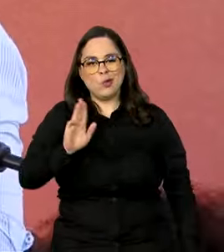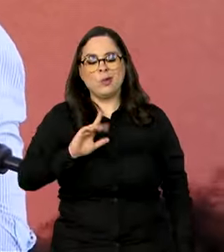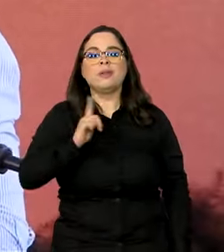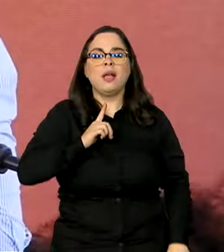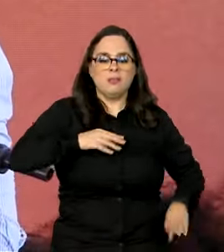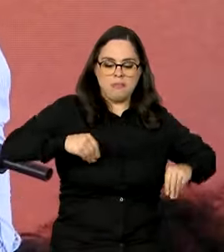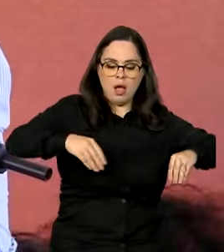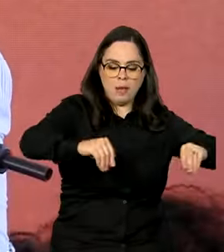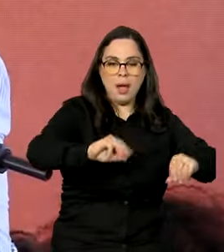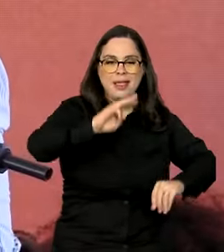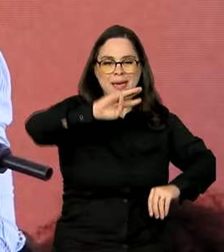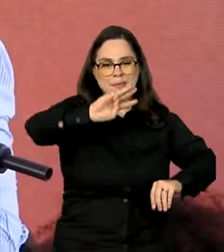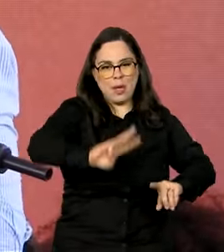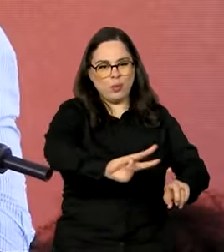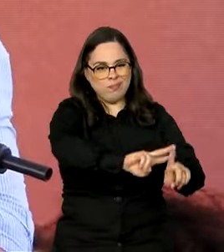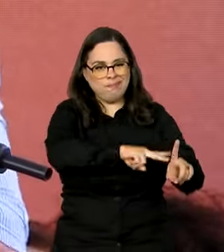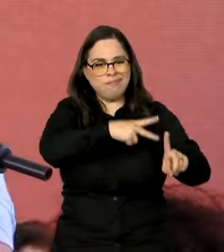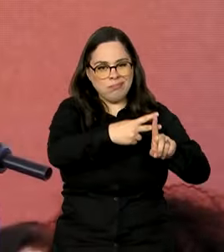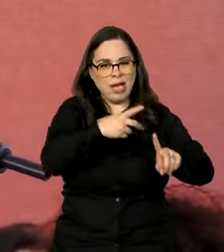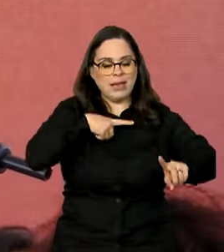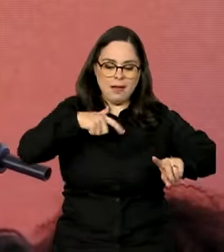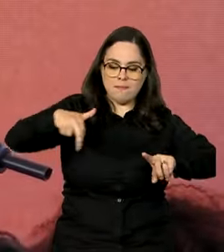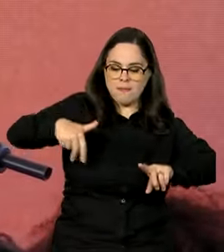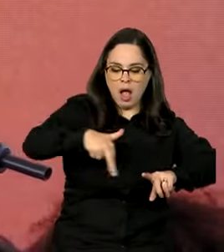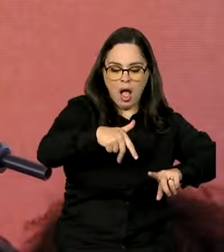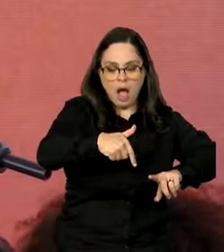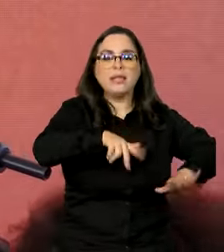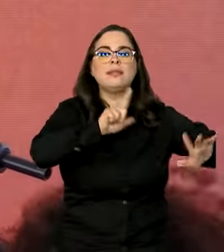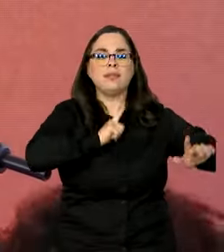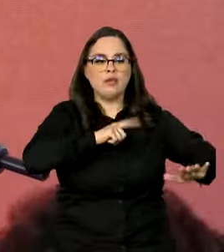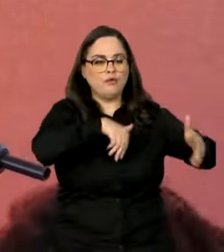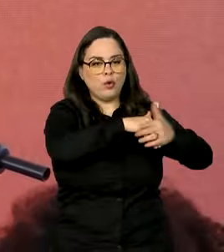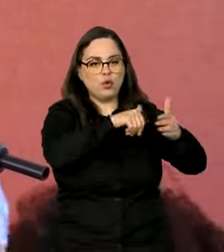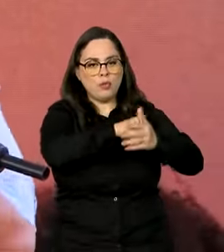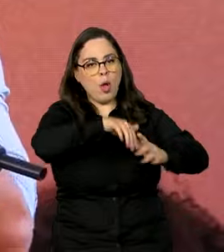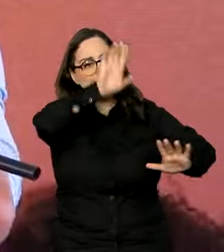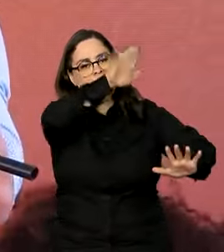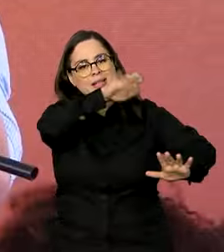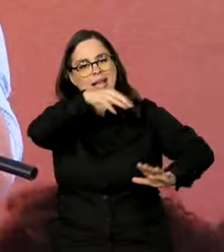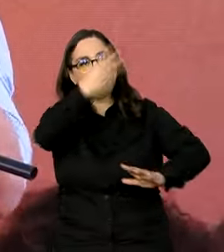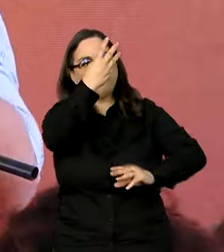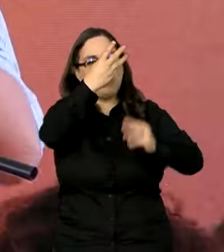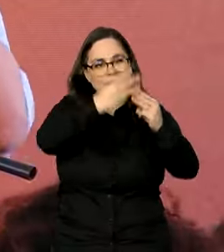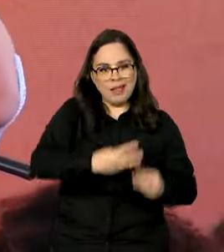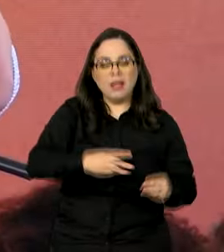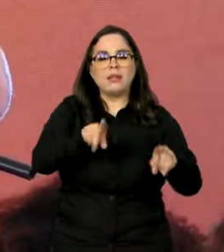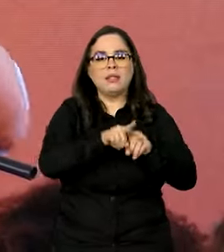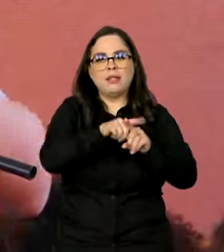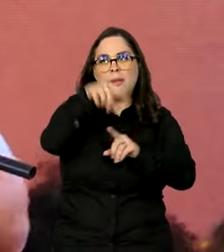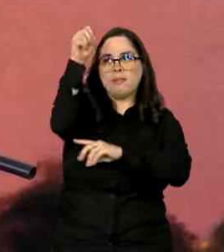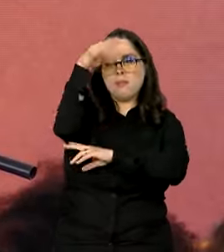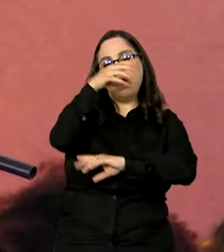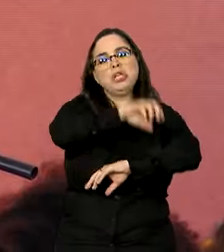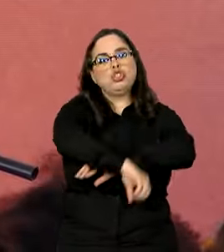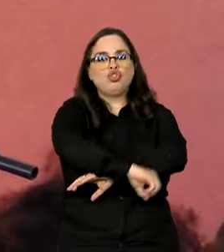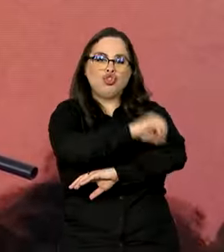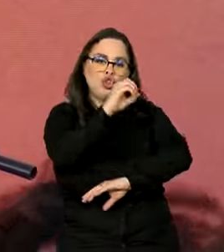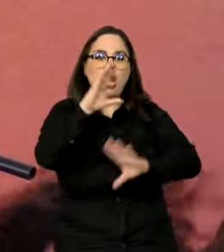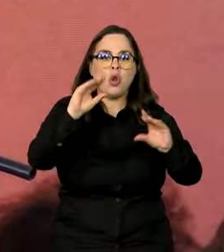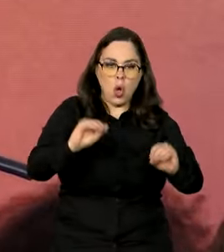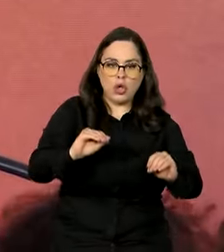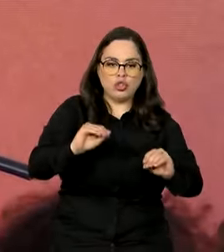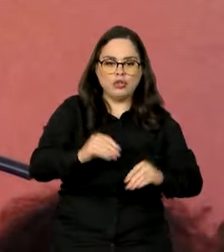quadrados que tem pista de caminhada, tem campus society, tem basquete 3x3 e tem iluminação para funcionar de dia e de noite.